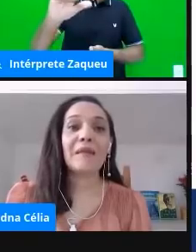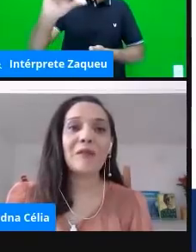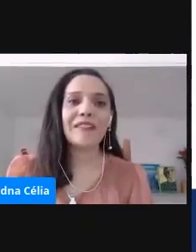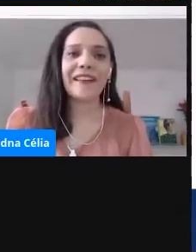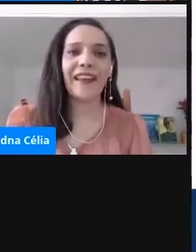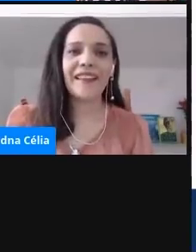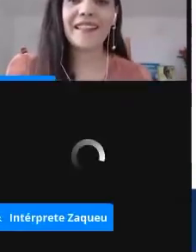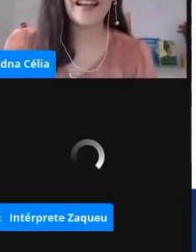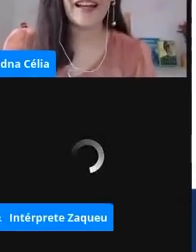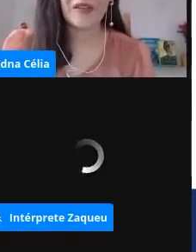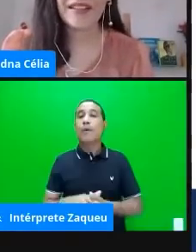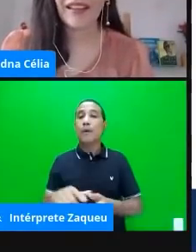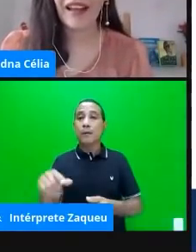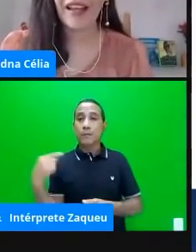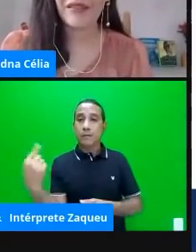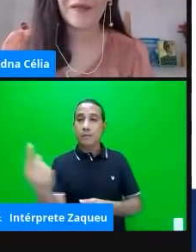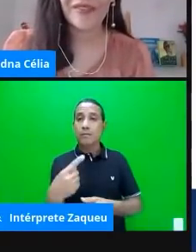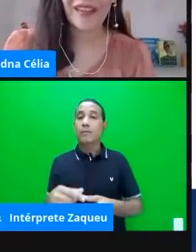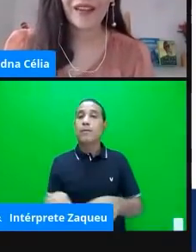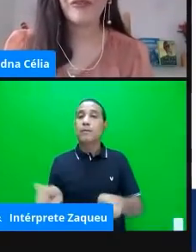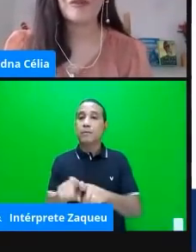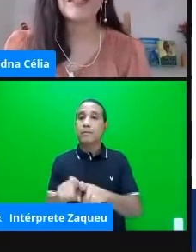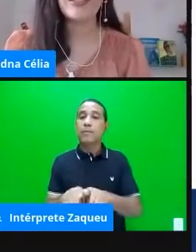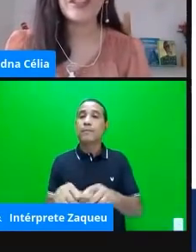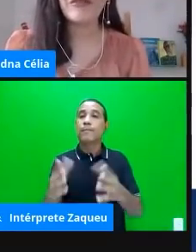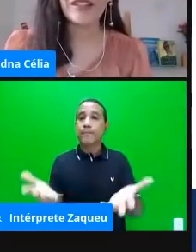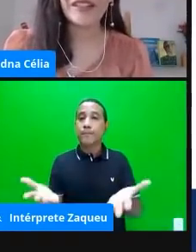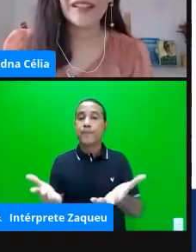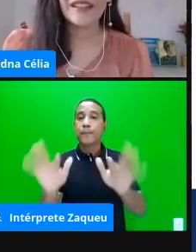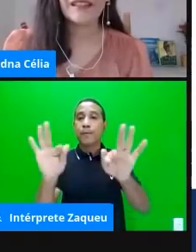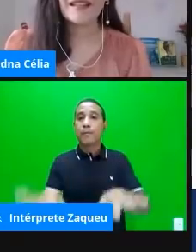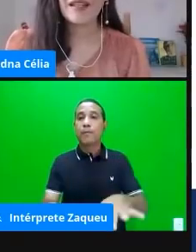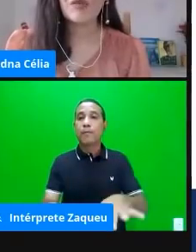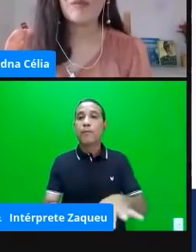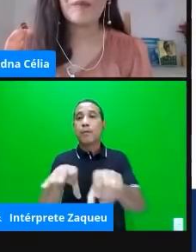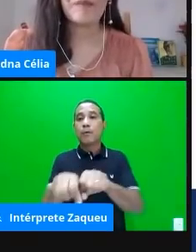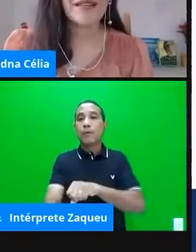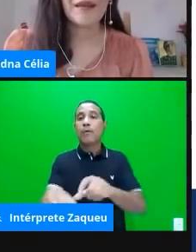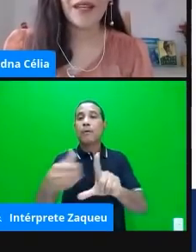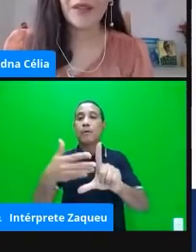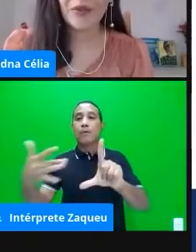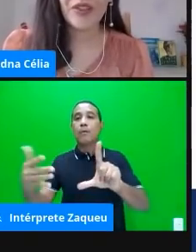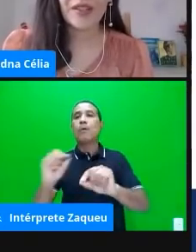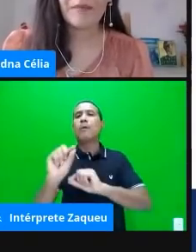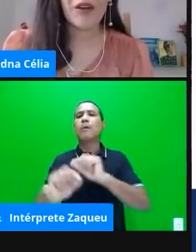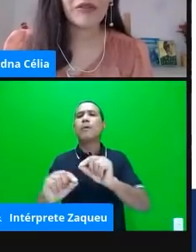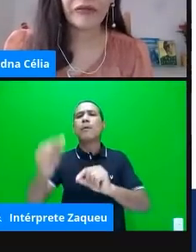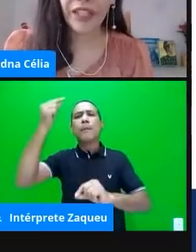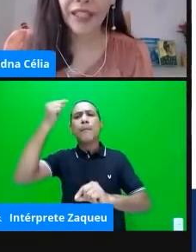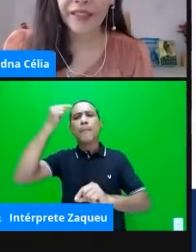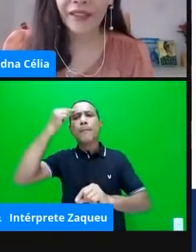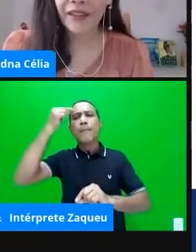Nós queremos encerrar nossa live formativa trazendo um pensamento de